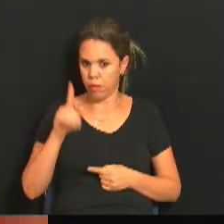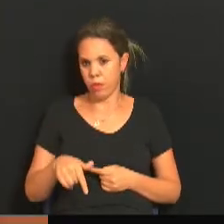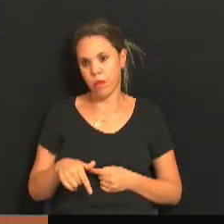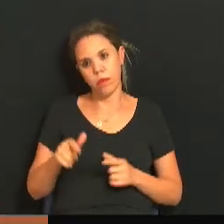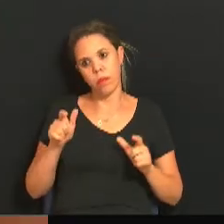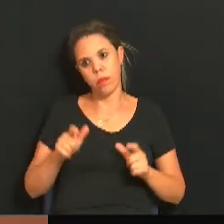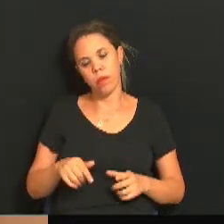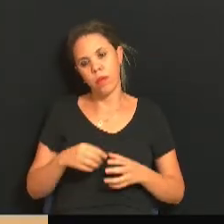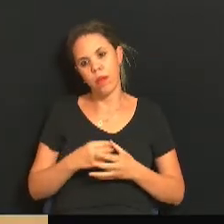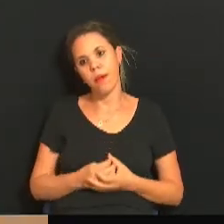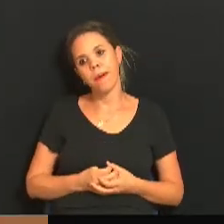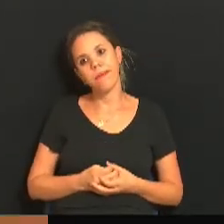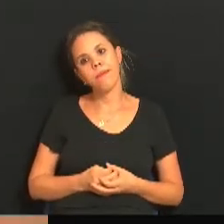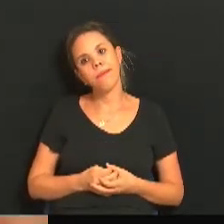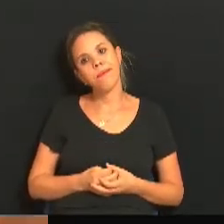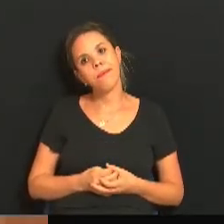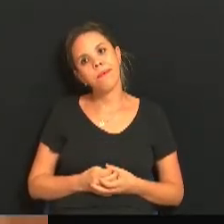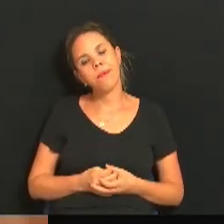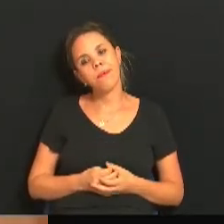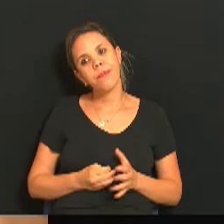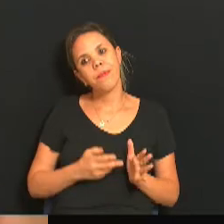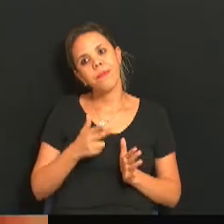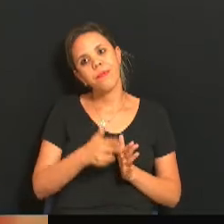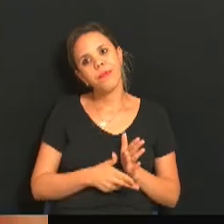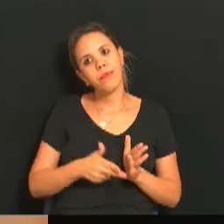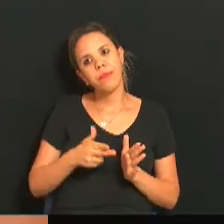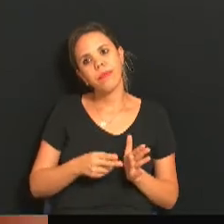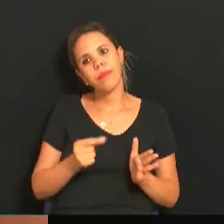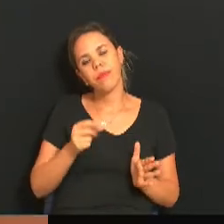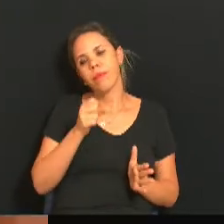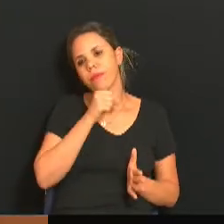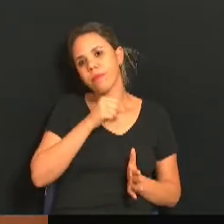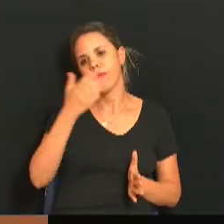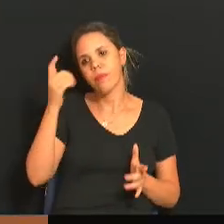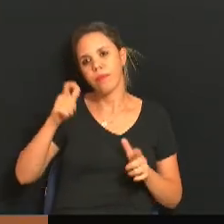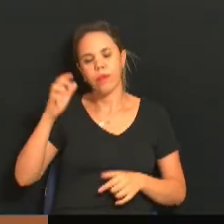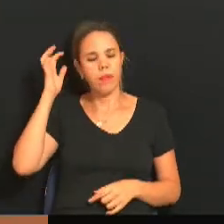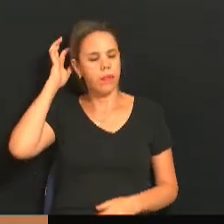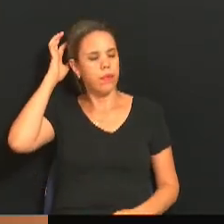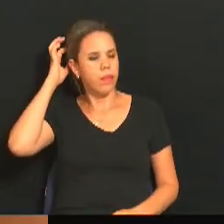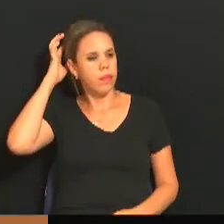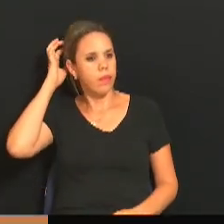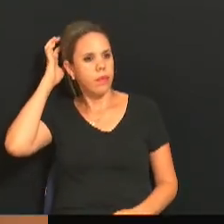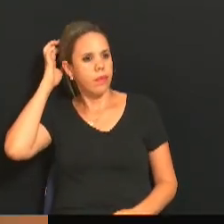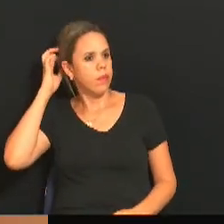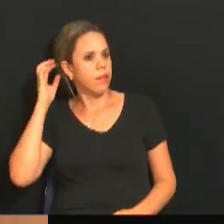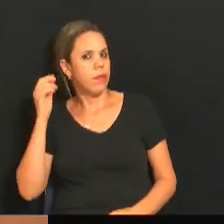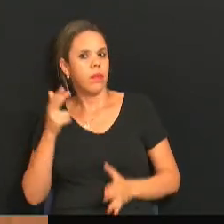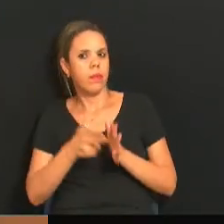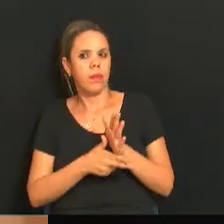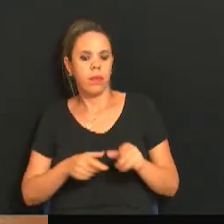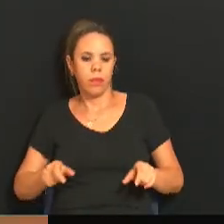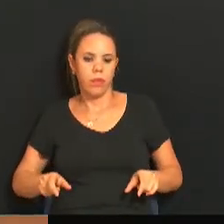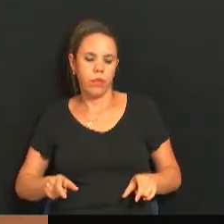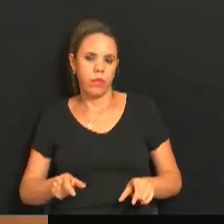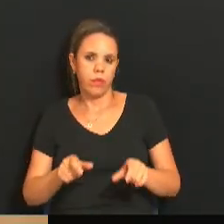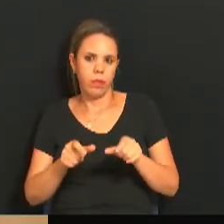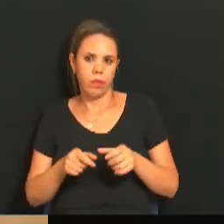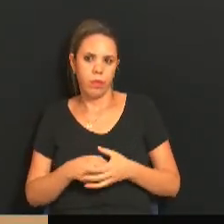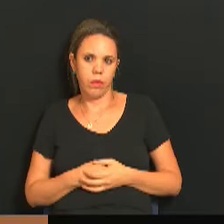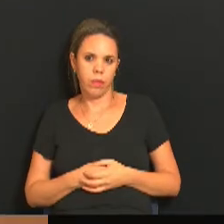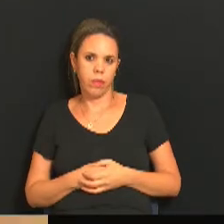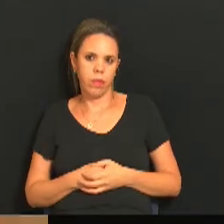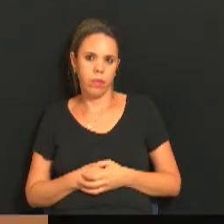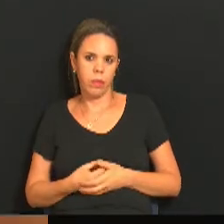aquela área que era área férias né Eu os trilhos eram para isso dá os